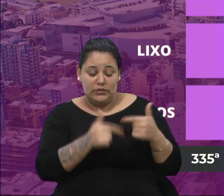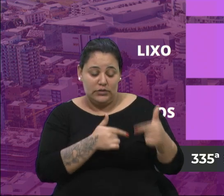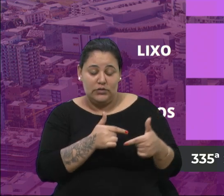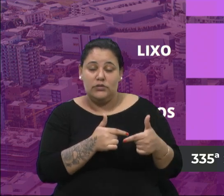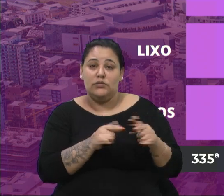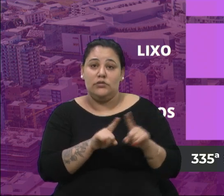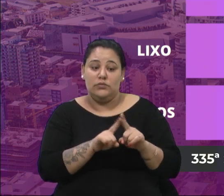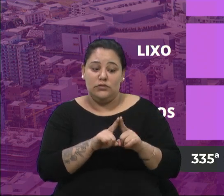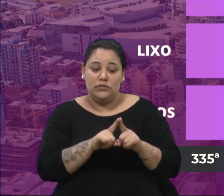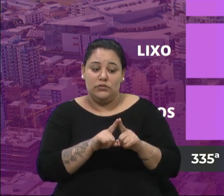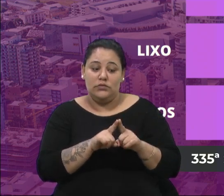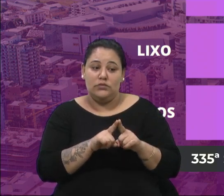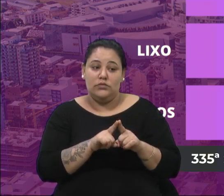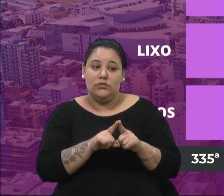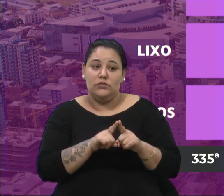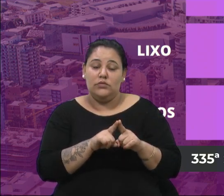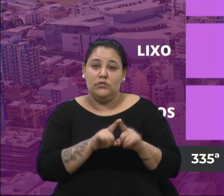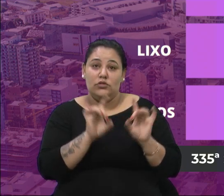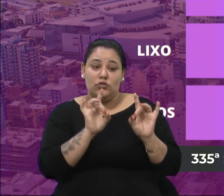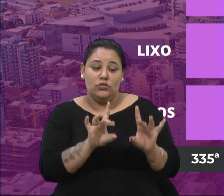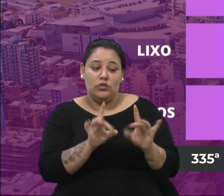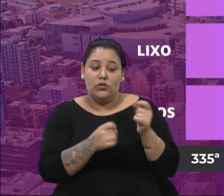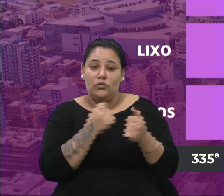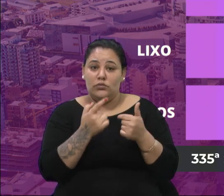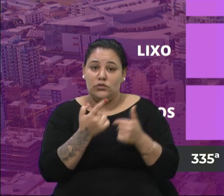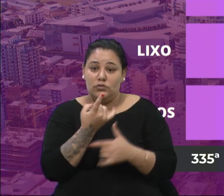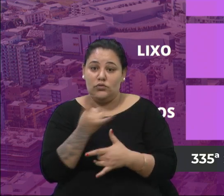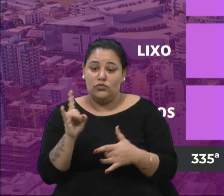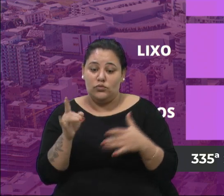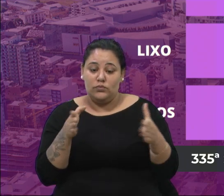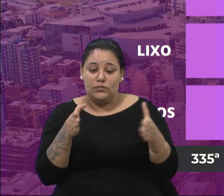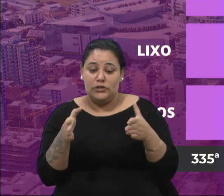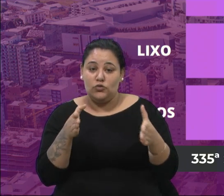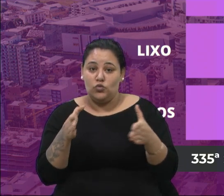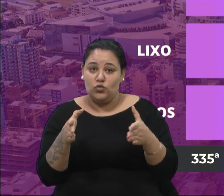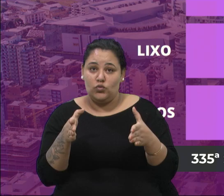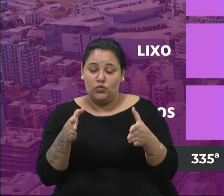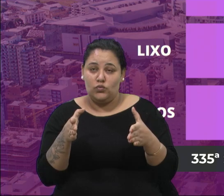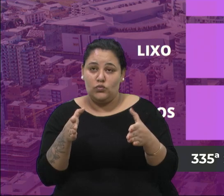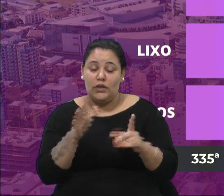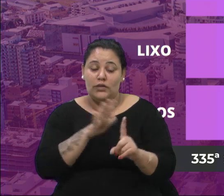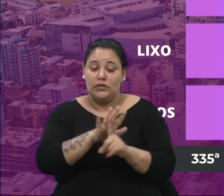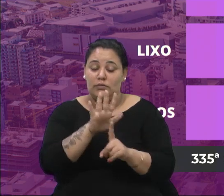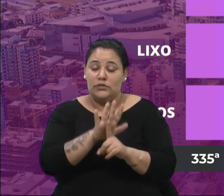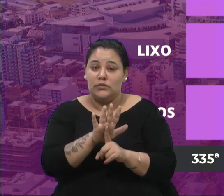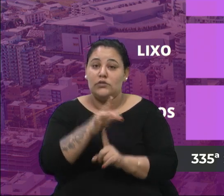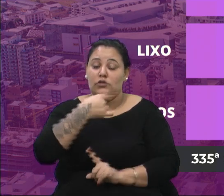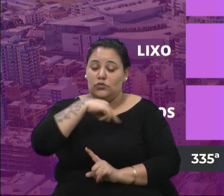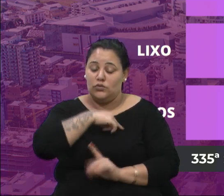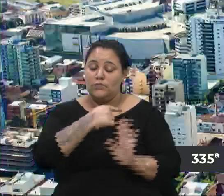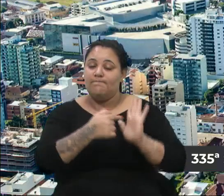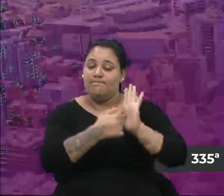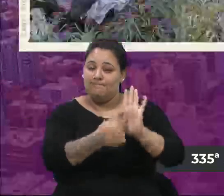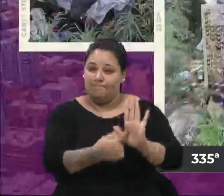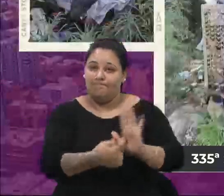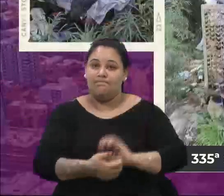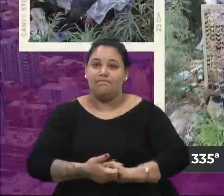e só algumas desse último período, então, as demandas que nós